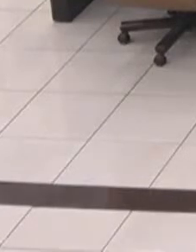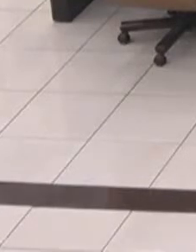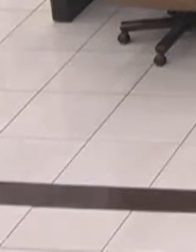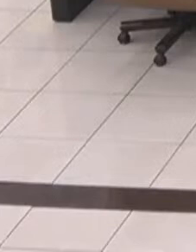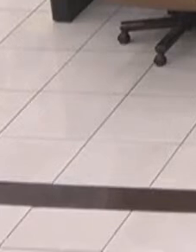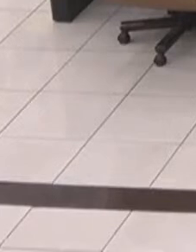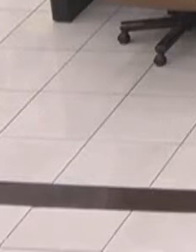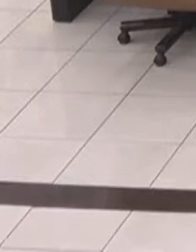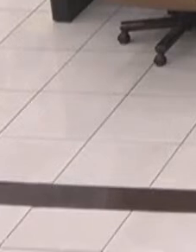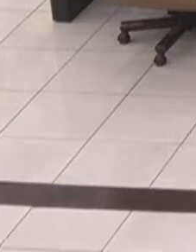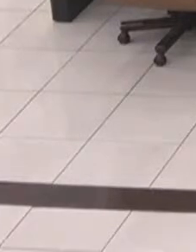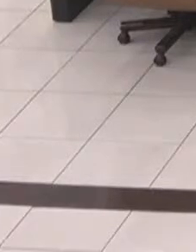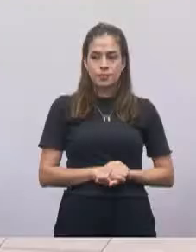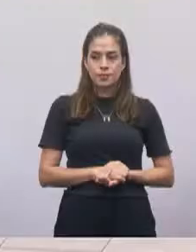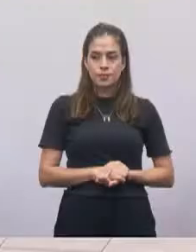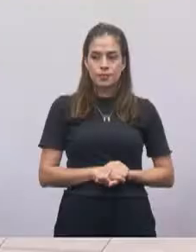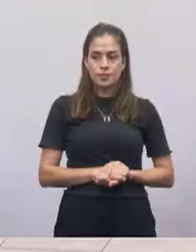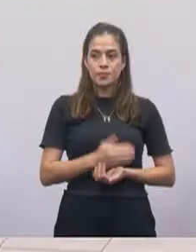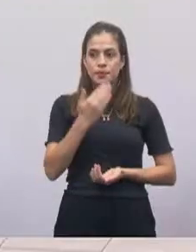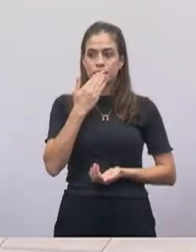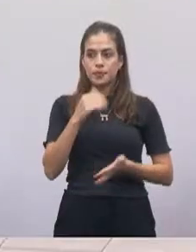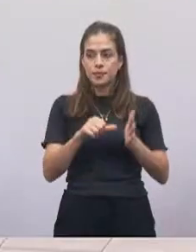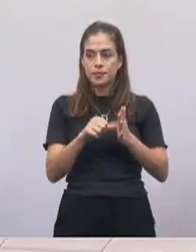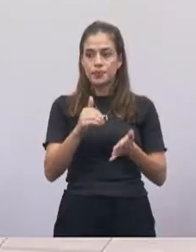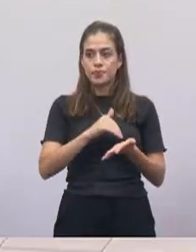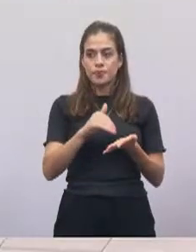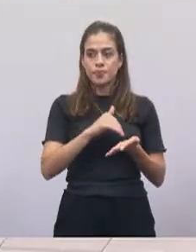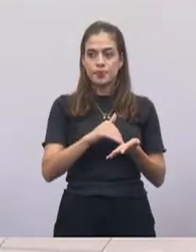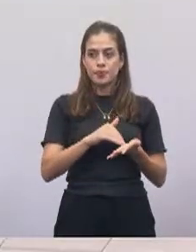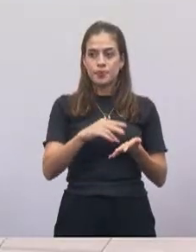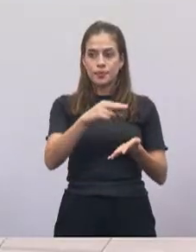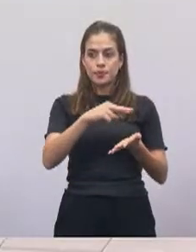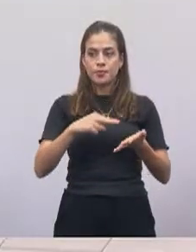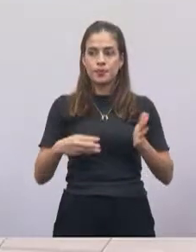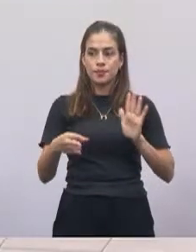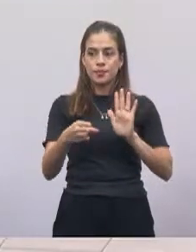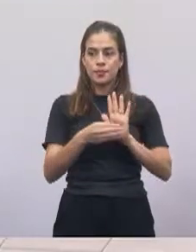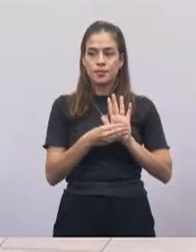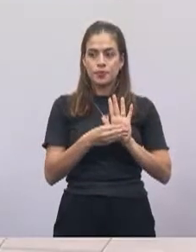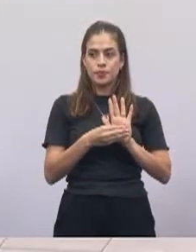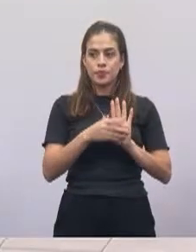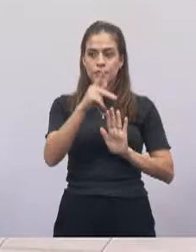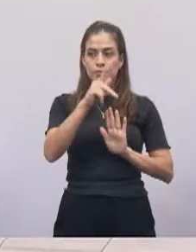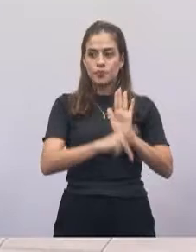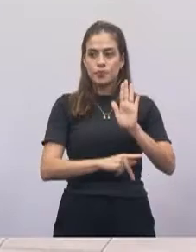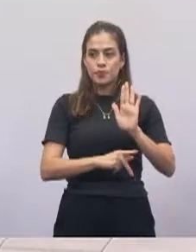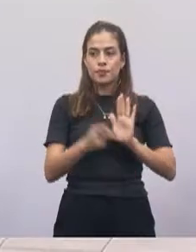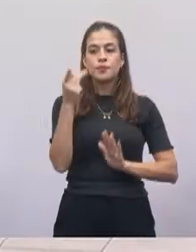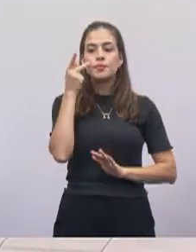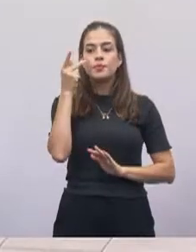Peço à primeira secretária que faça a leitura da emenda do projeto do Paulinho dos Condutores.